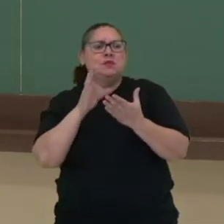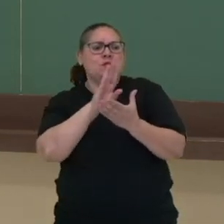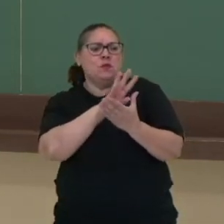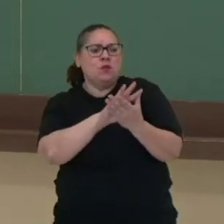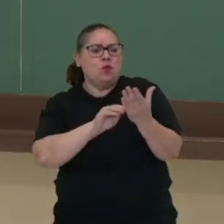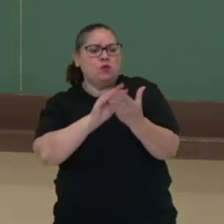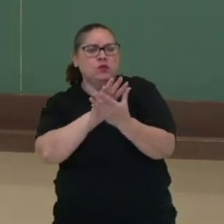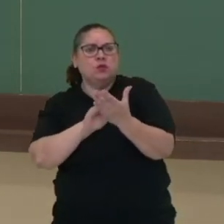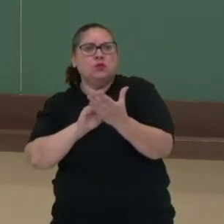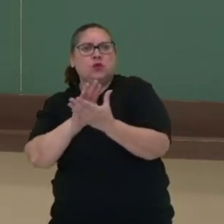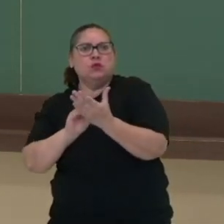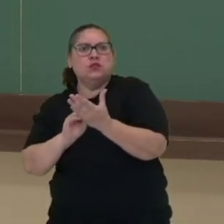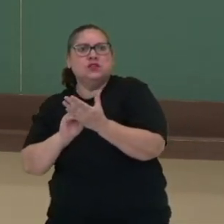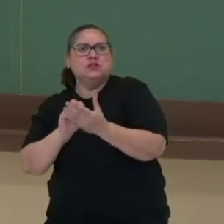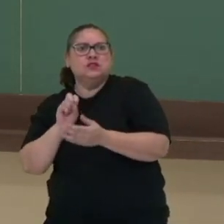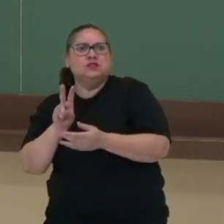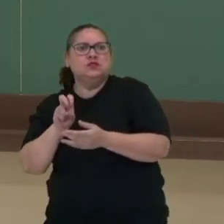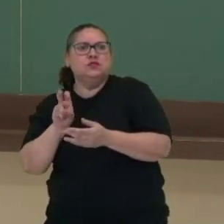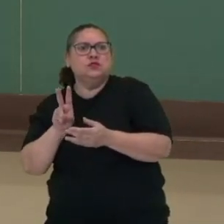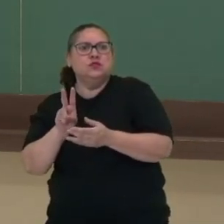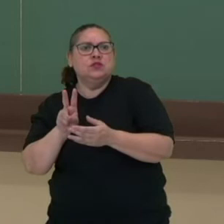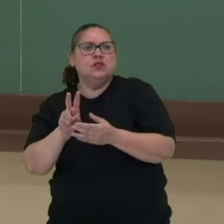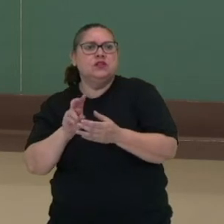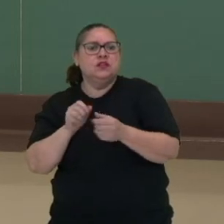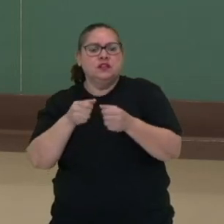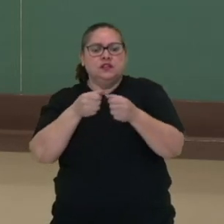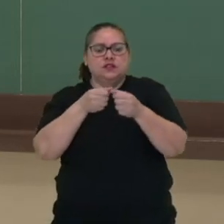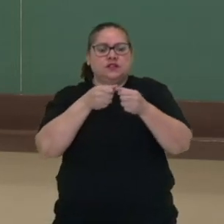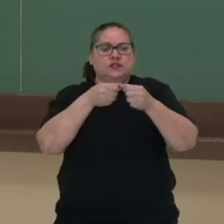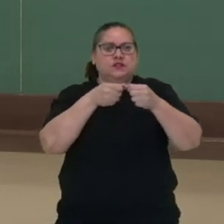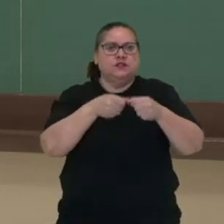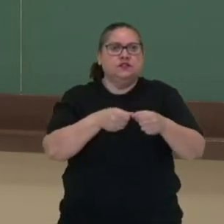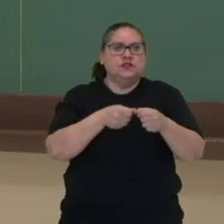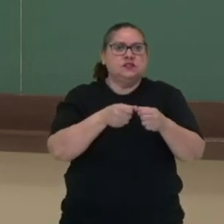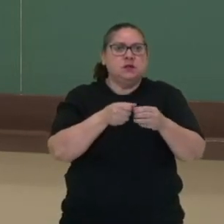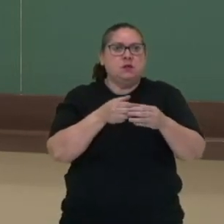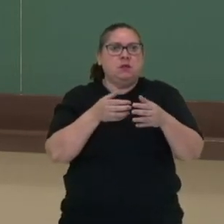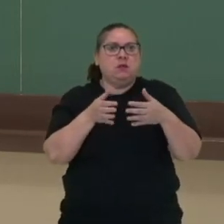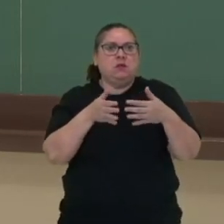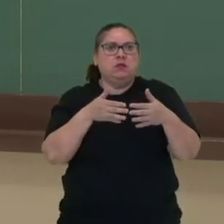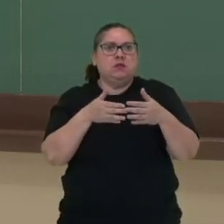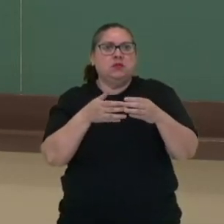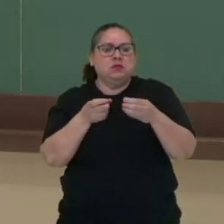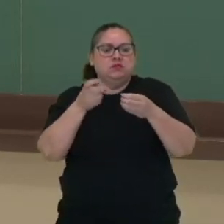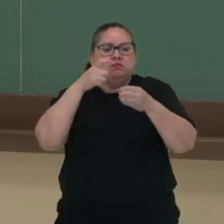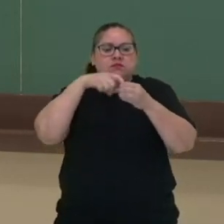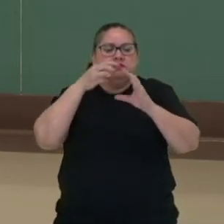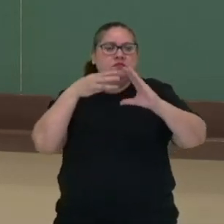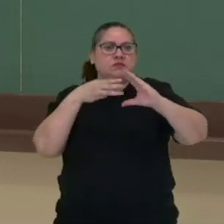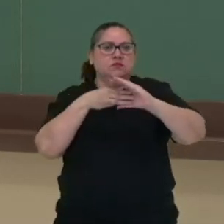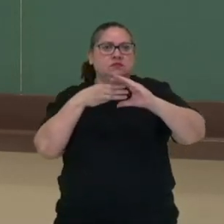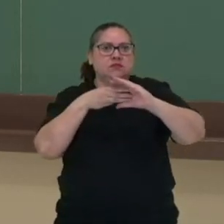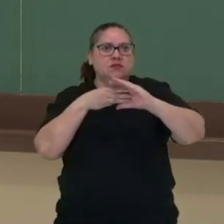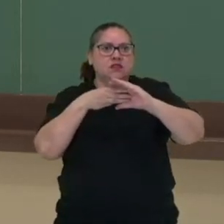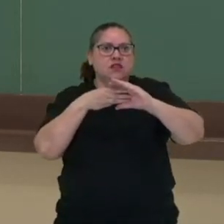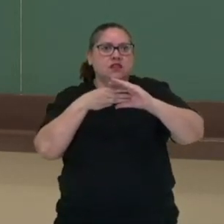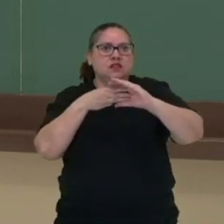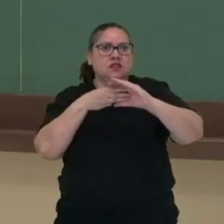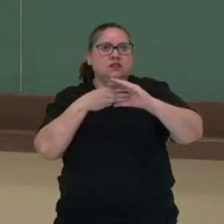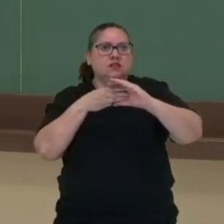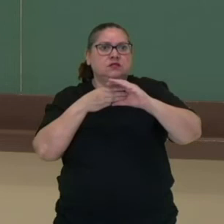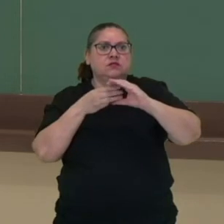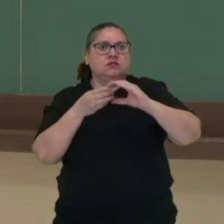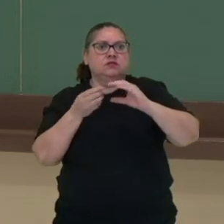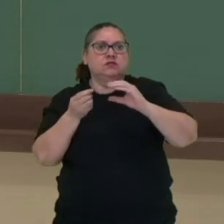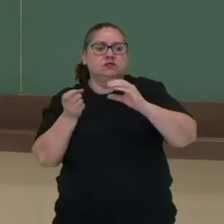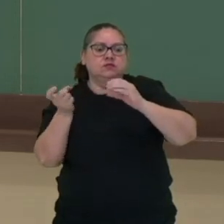replicação viral, ou seja, o vírus fixa na membrana plasmática da célula hospedeira, ele injeta